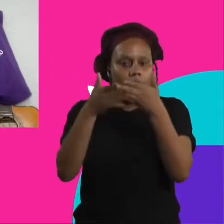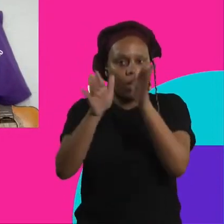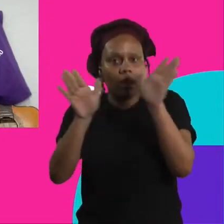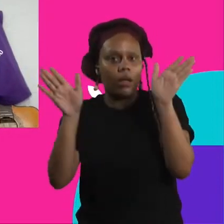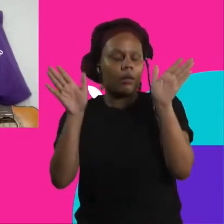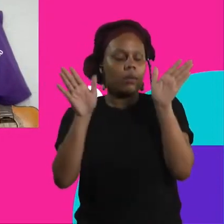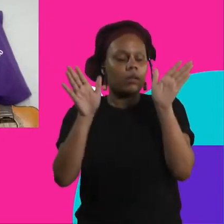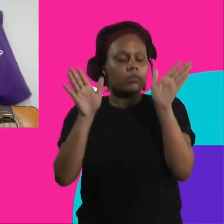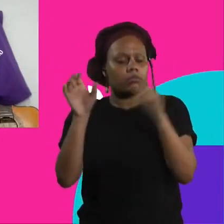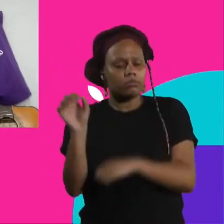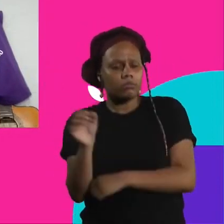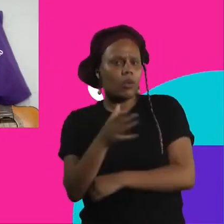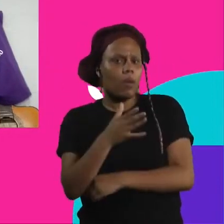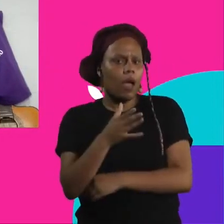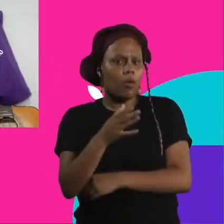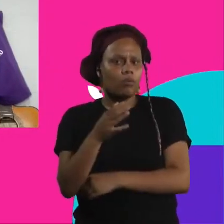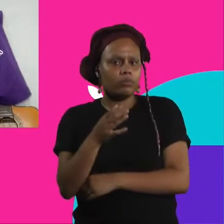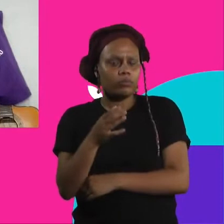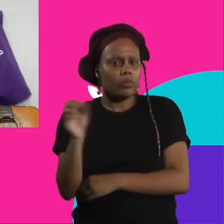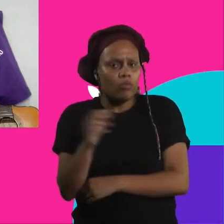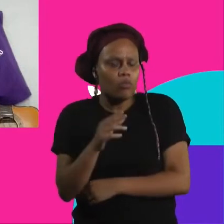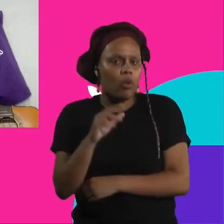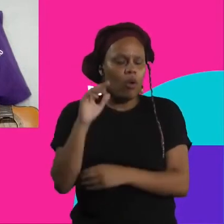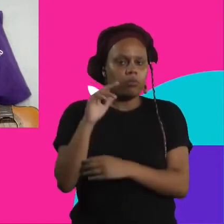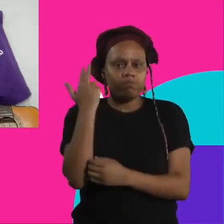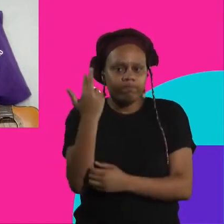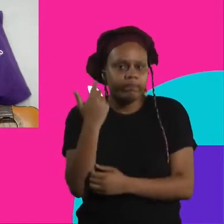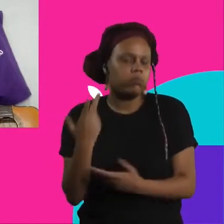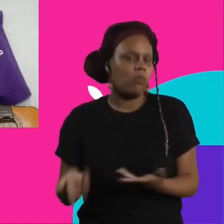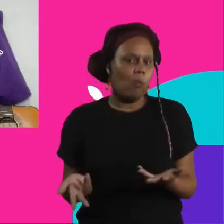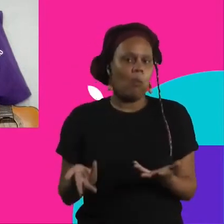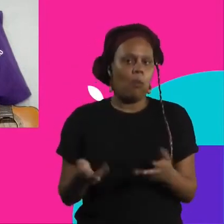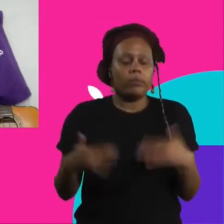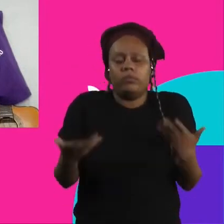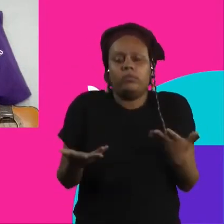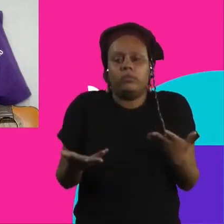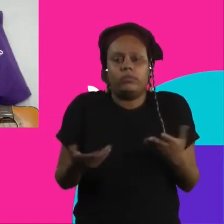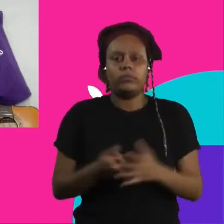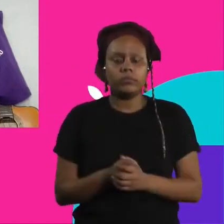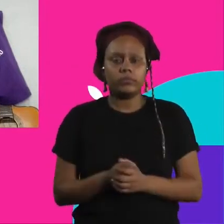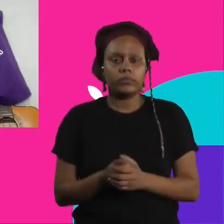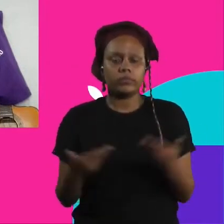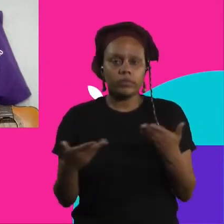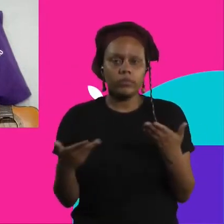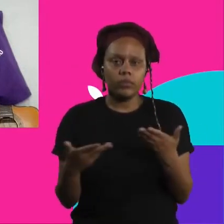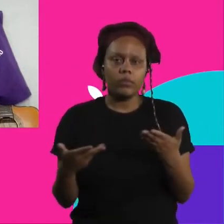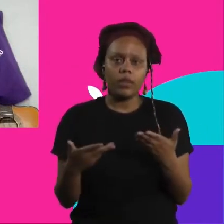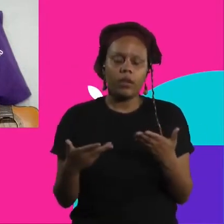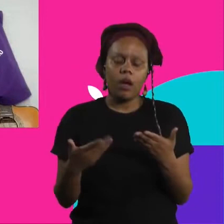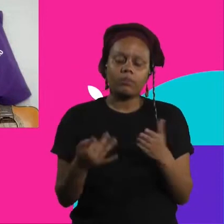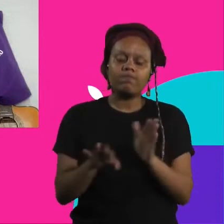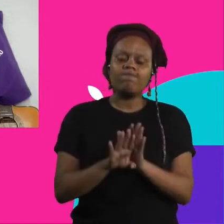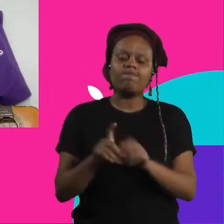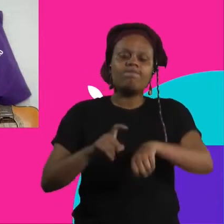frente. Né? Então, durante o tempo se falou de blockchain para empresas, o enterprise blockchain. Só que agora já, né, chega um momento